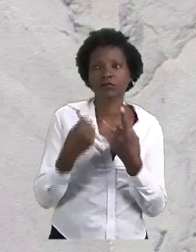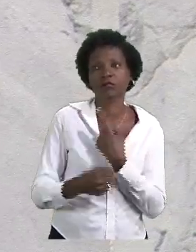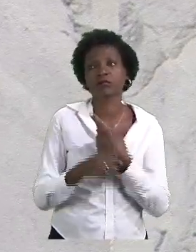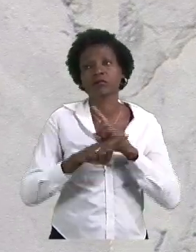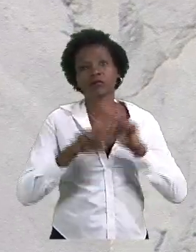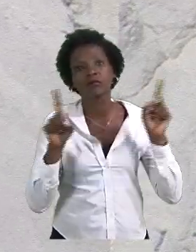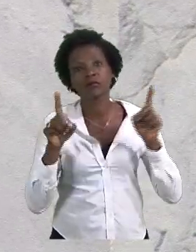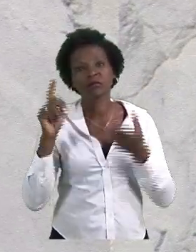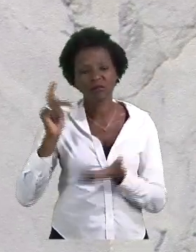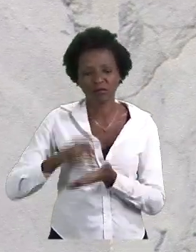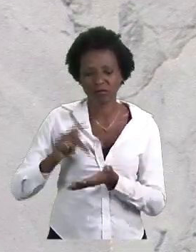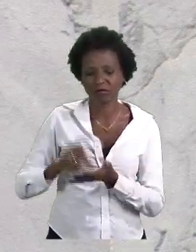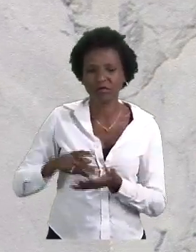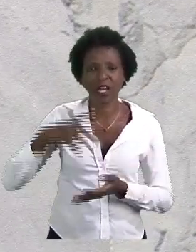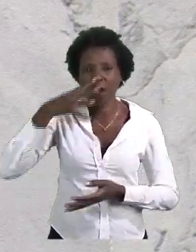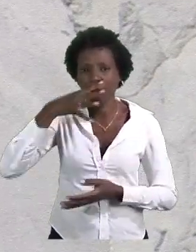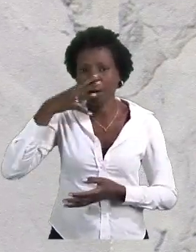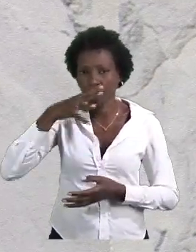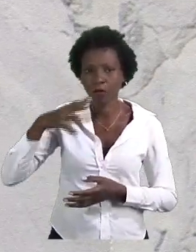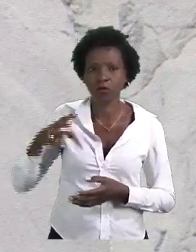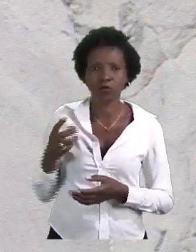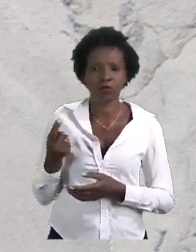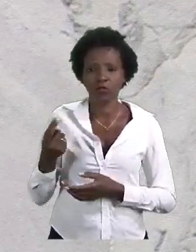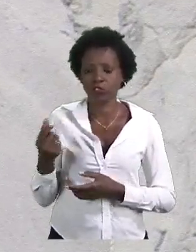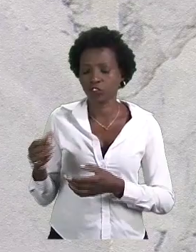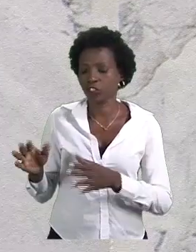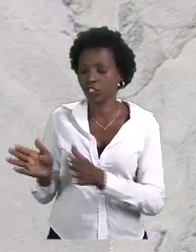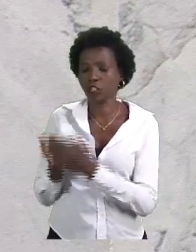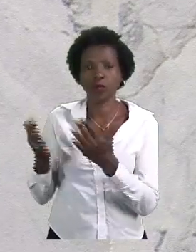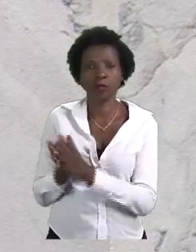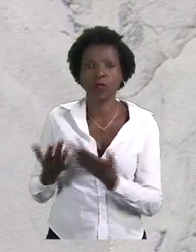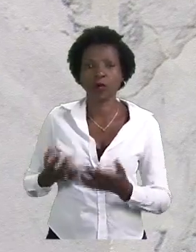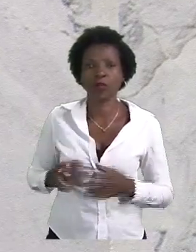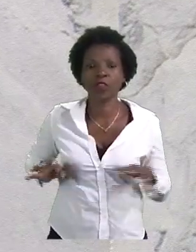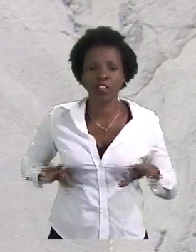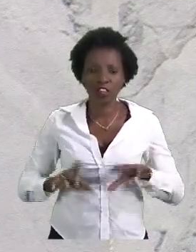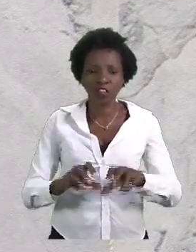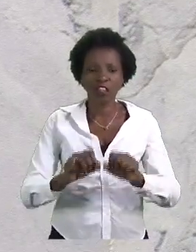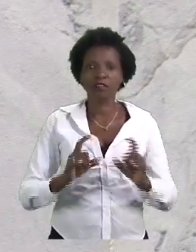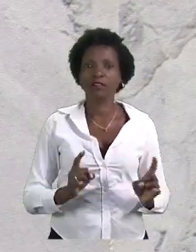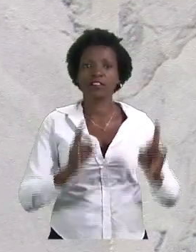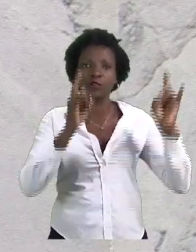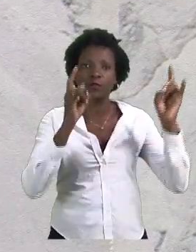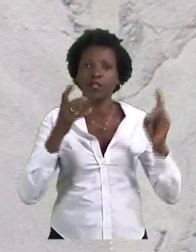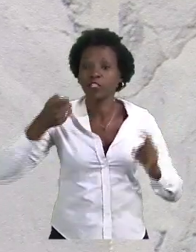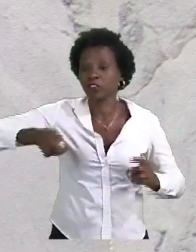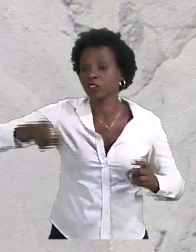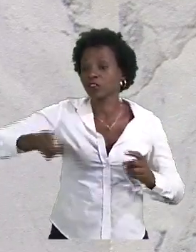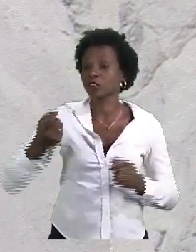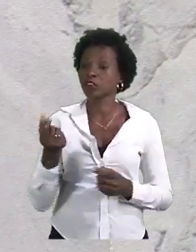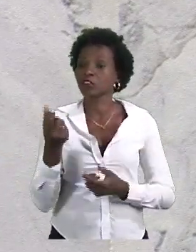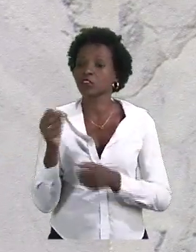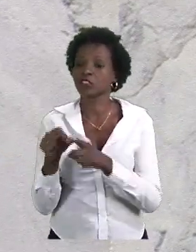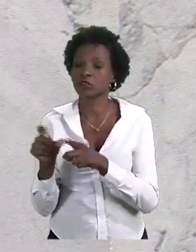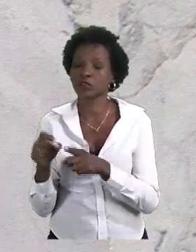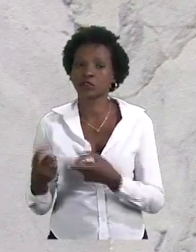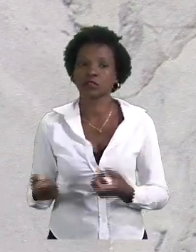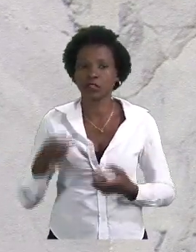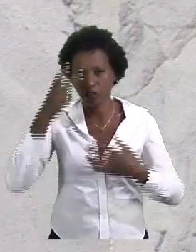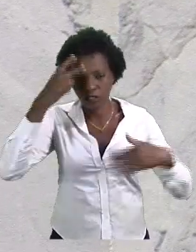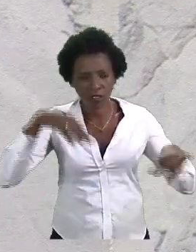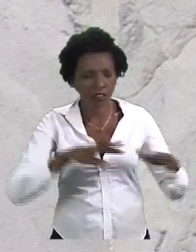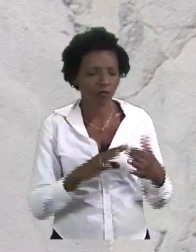está explorando os pobres, estão invadindo prédios, cobrando aluguel. Essas pessoas estão numa condição